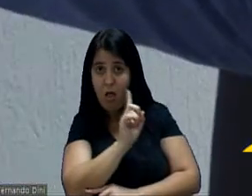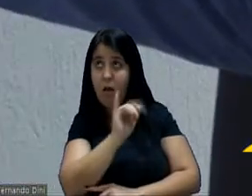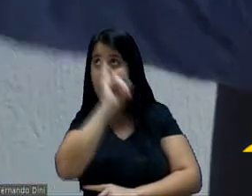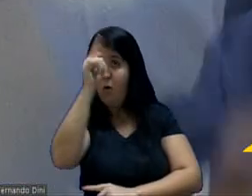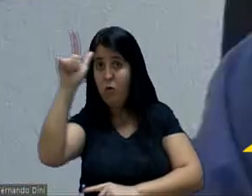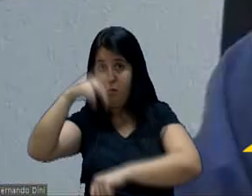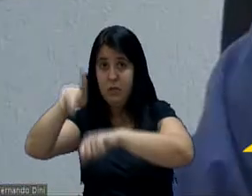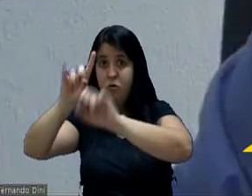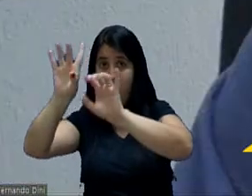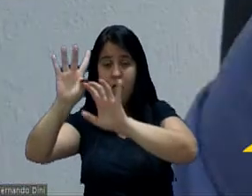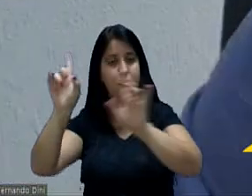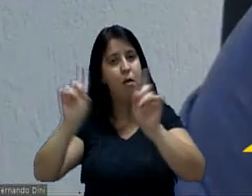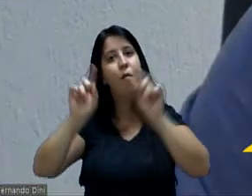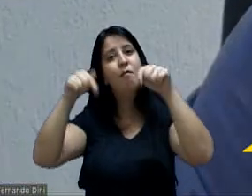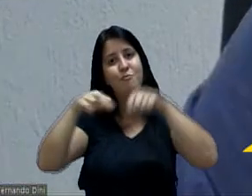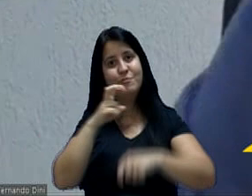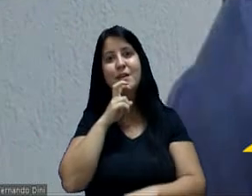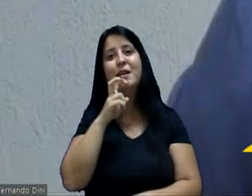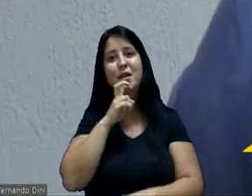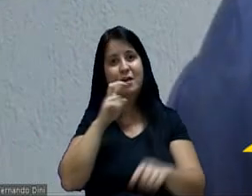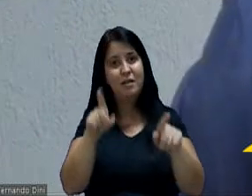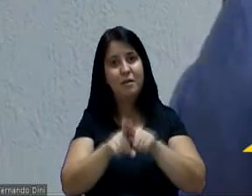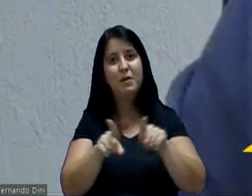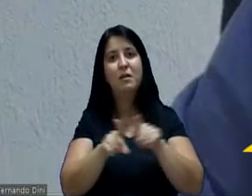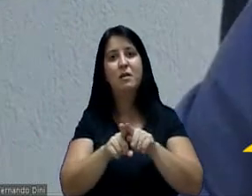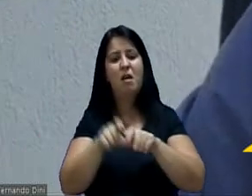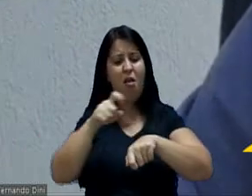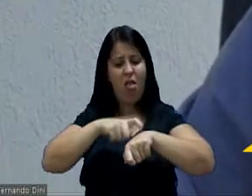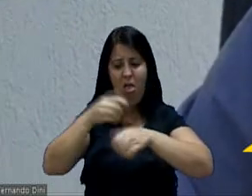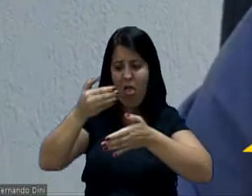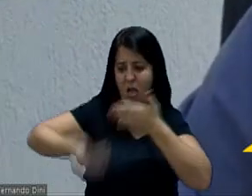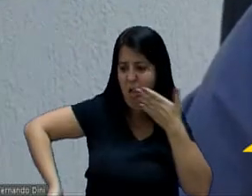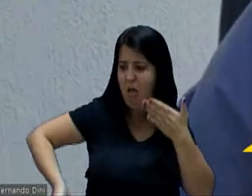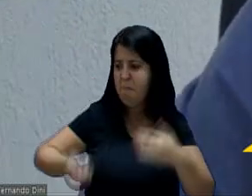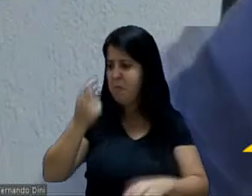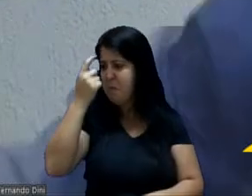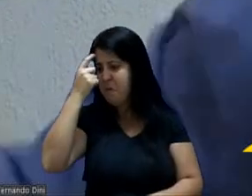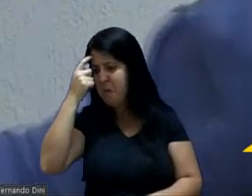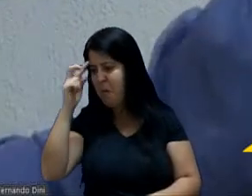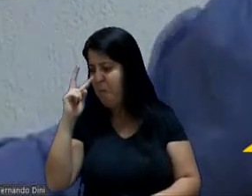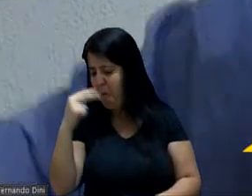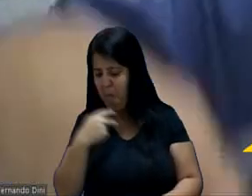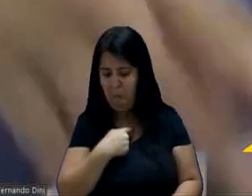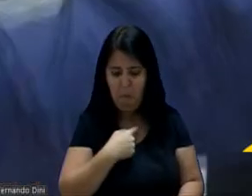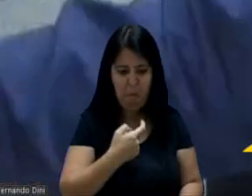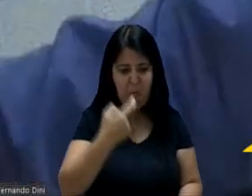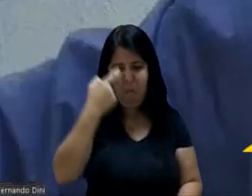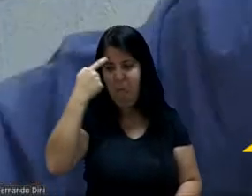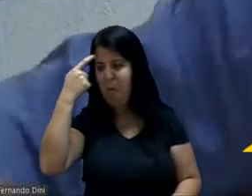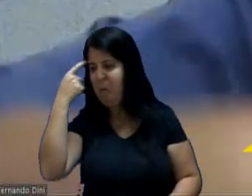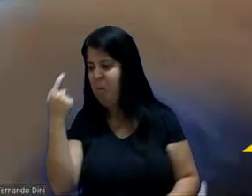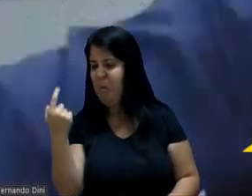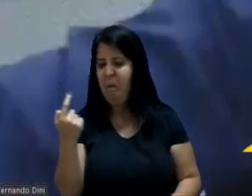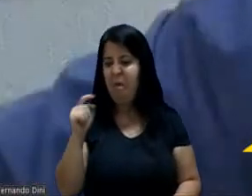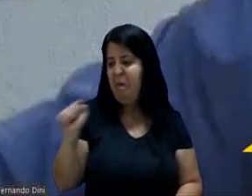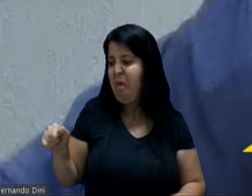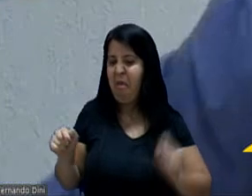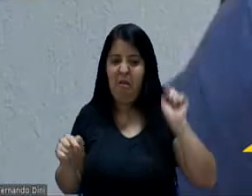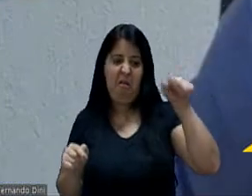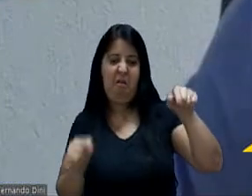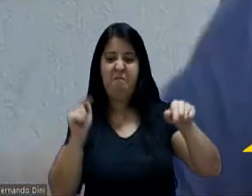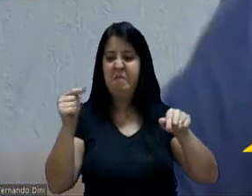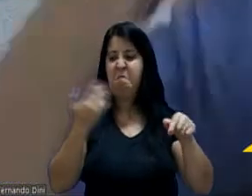não, é aqui em Sorocaba. E a gente perde tempo olhando para o nosso umbigo, dizendo que este, que aquilo, que o